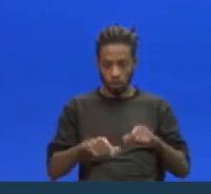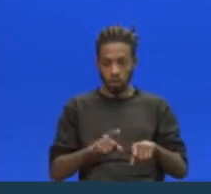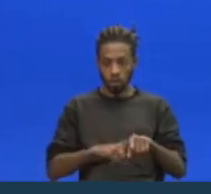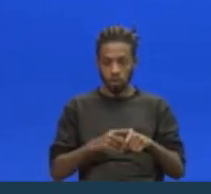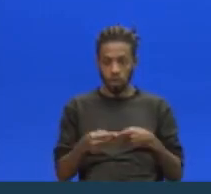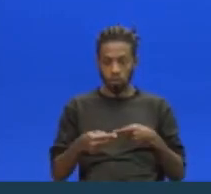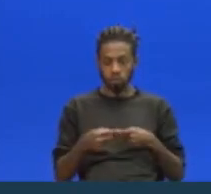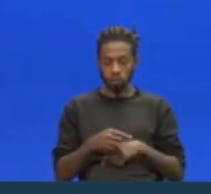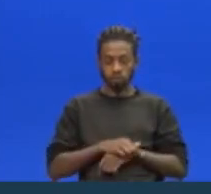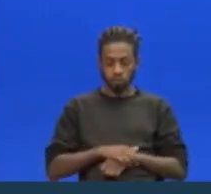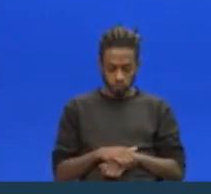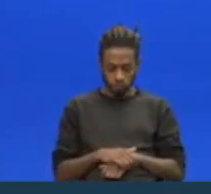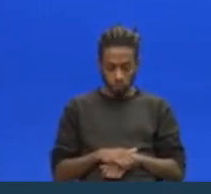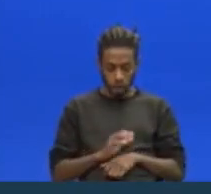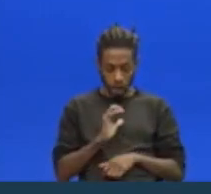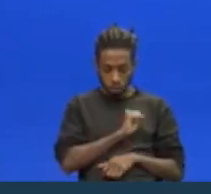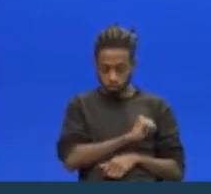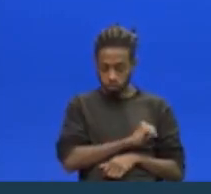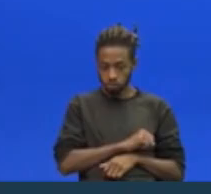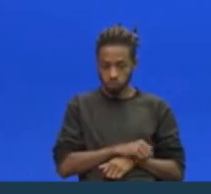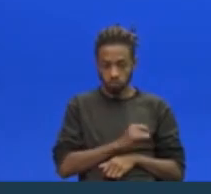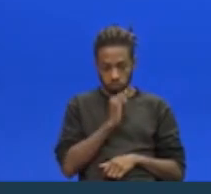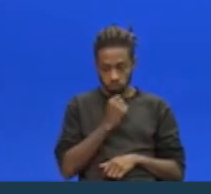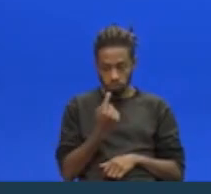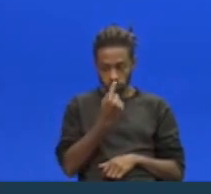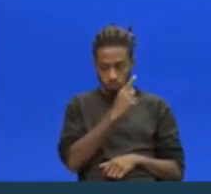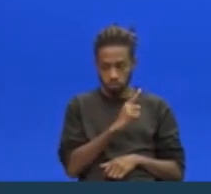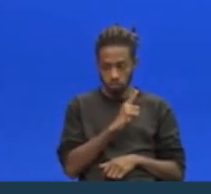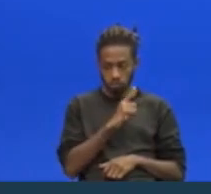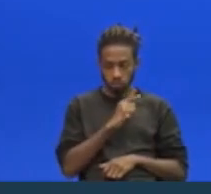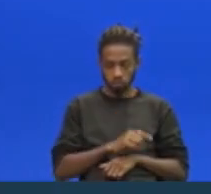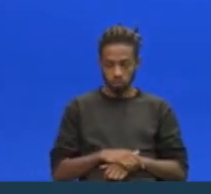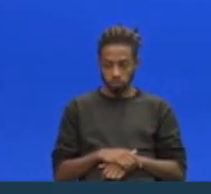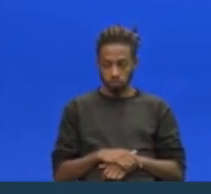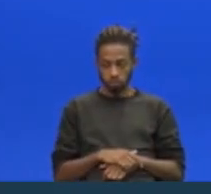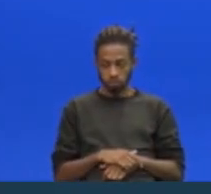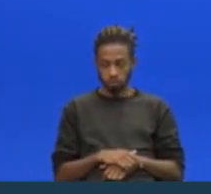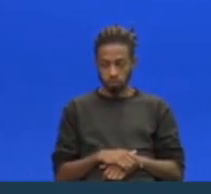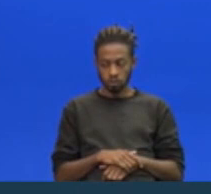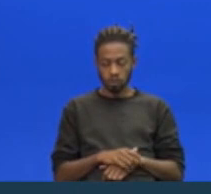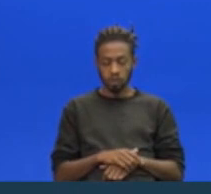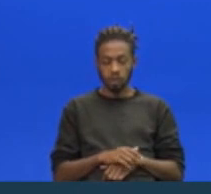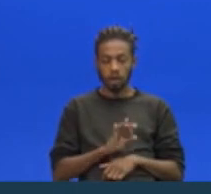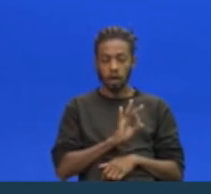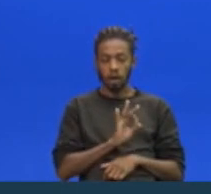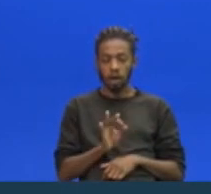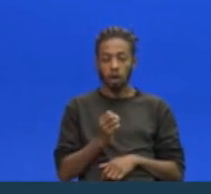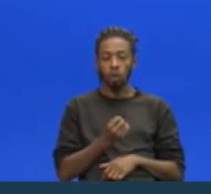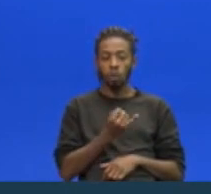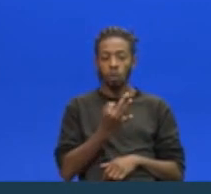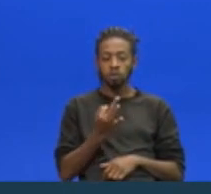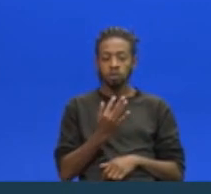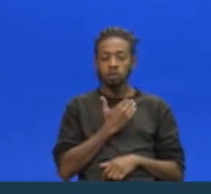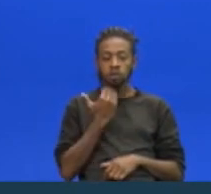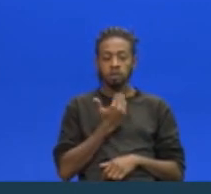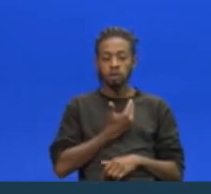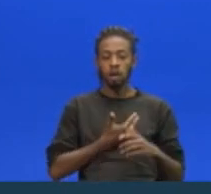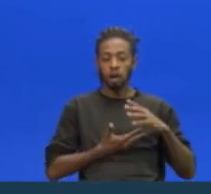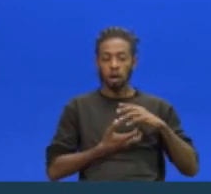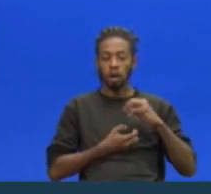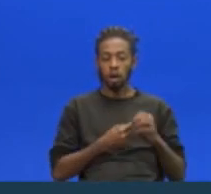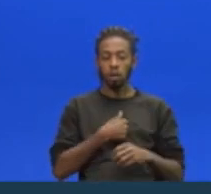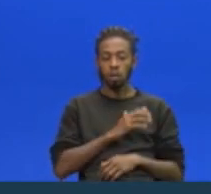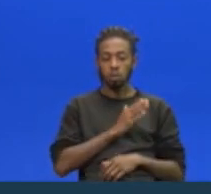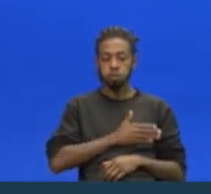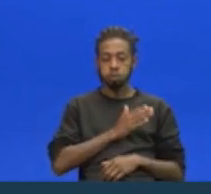num curto espaço de tempo. Então, nesse exemplo que nós temos, por exemplo, a taxa de mortalidade por doença cardíaca, doença